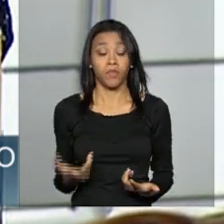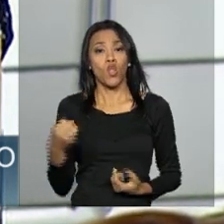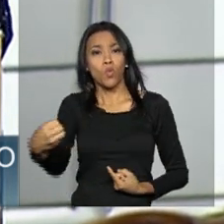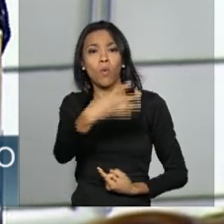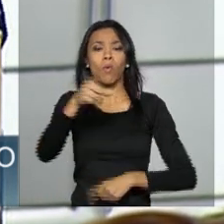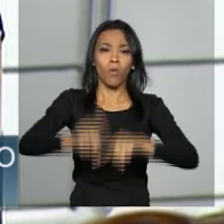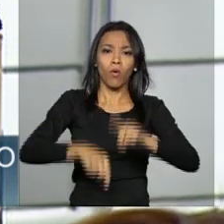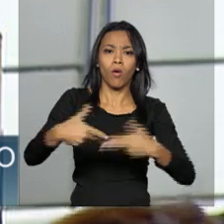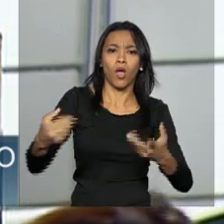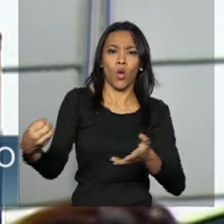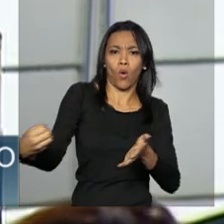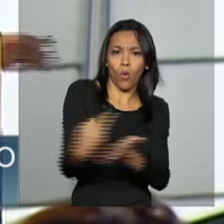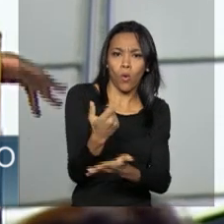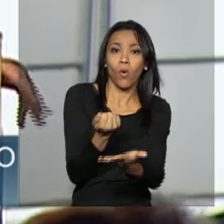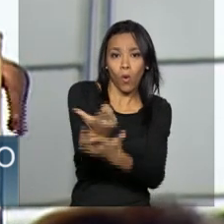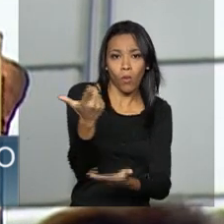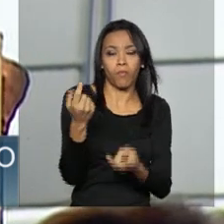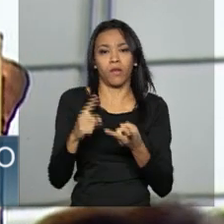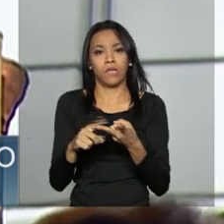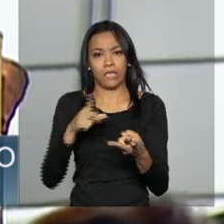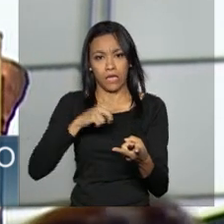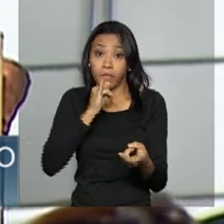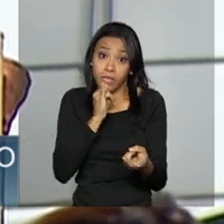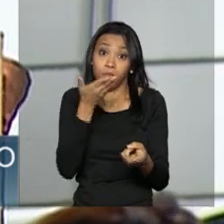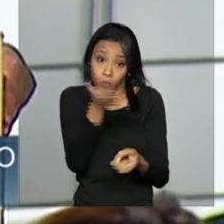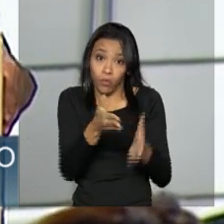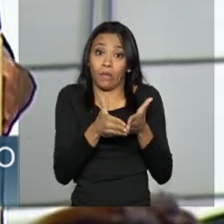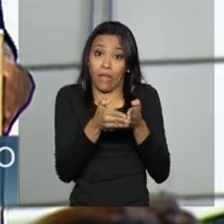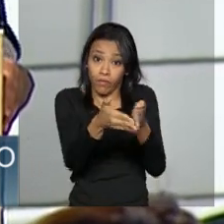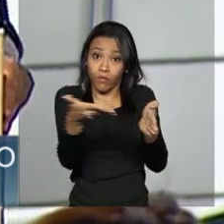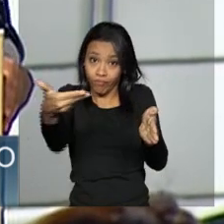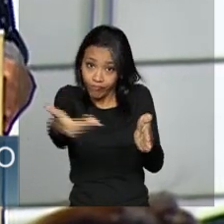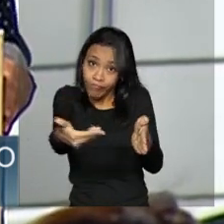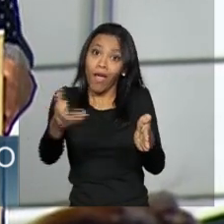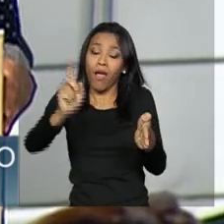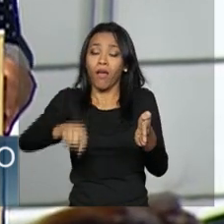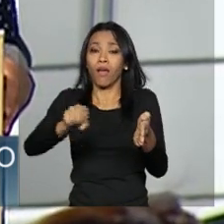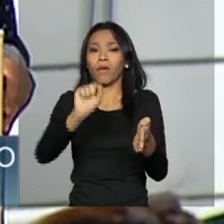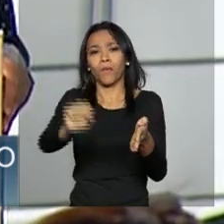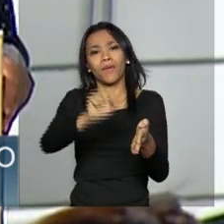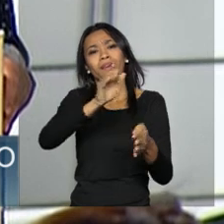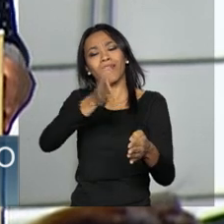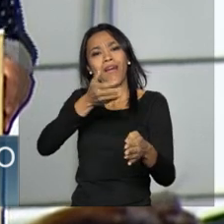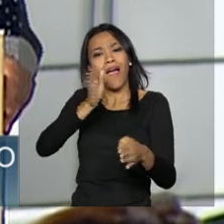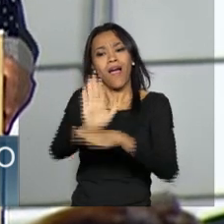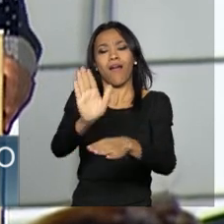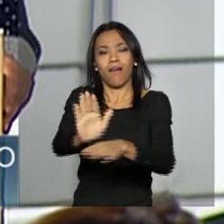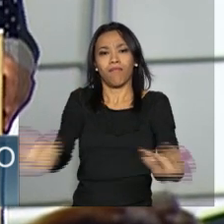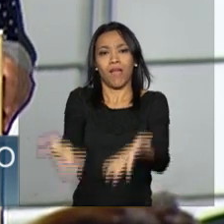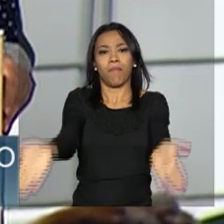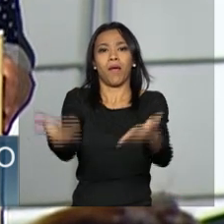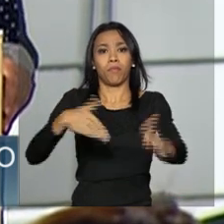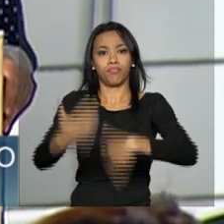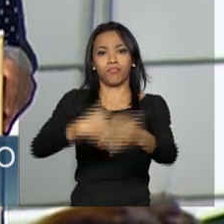novo equipamento que incorporamos às Forças Armadas, como o navio Bahia, é mais uma contribuição para o Brasil desenvolvido que